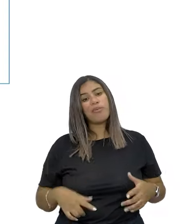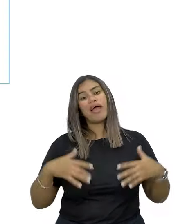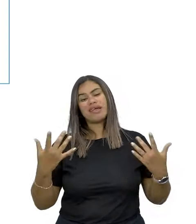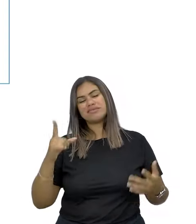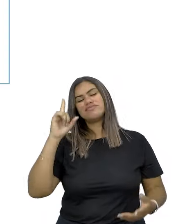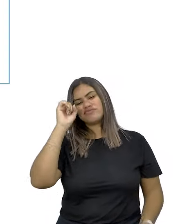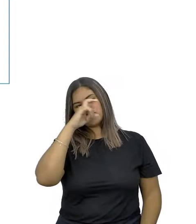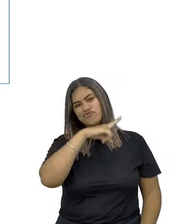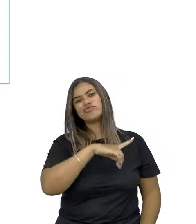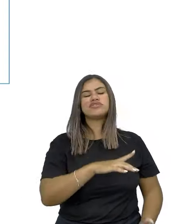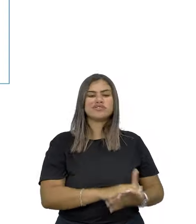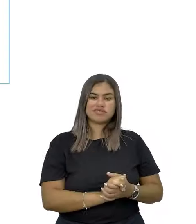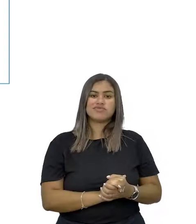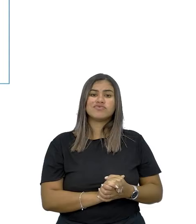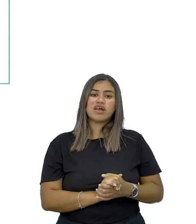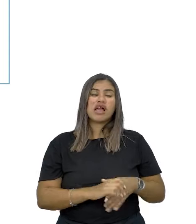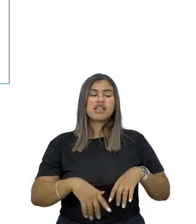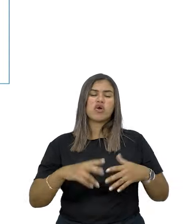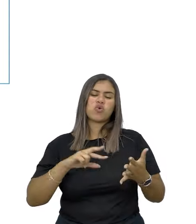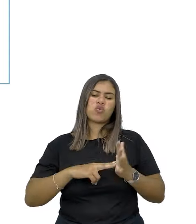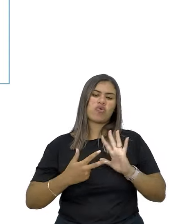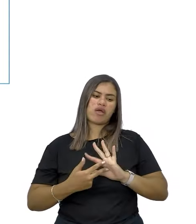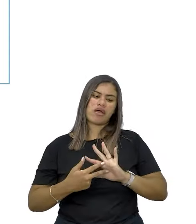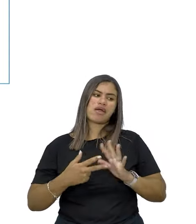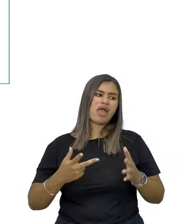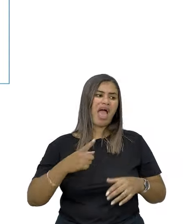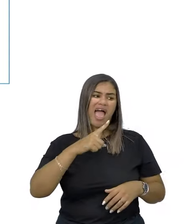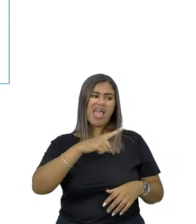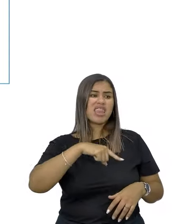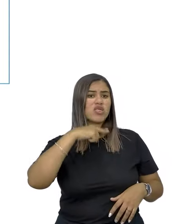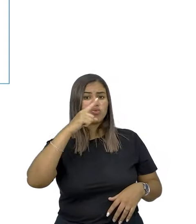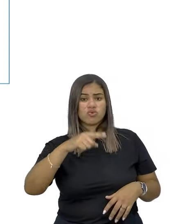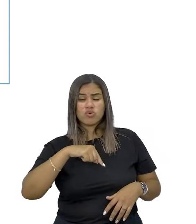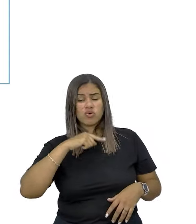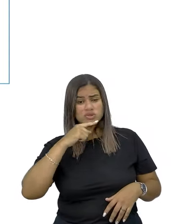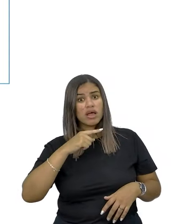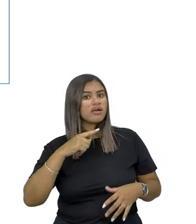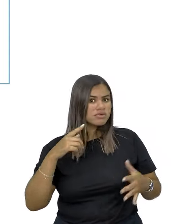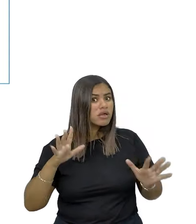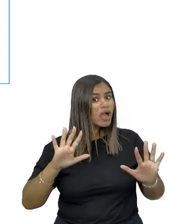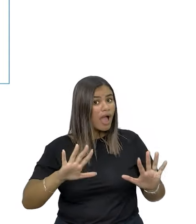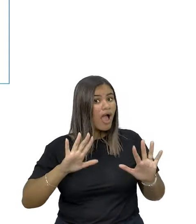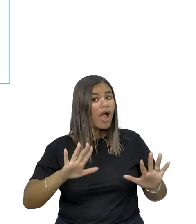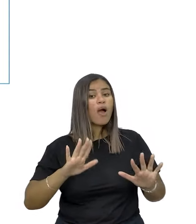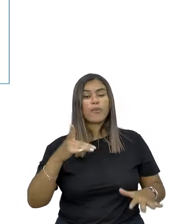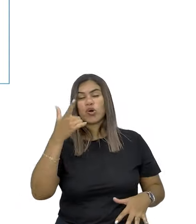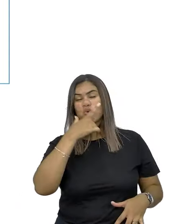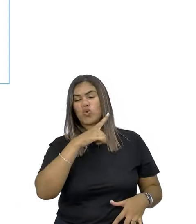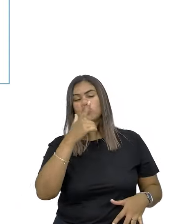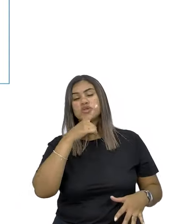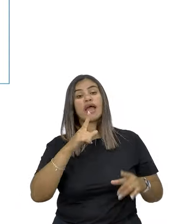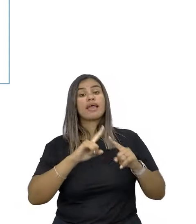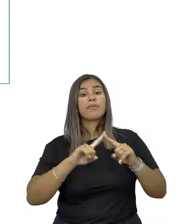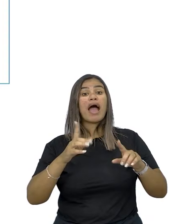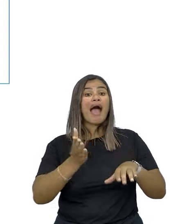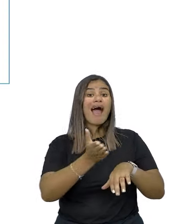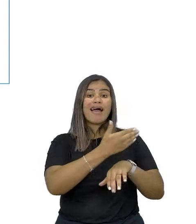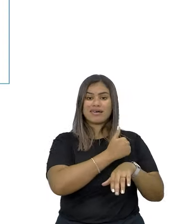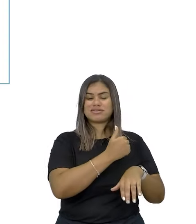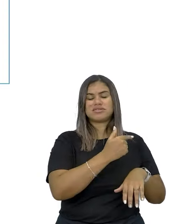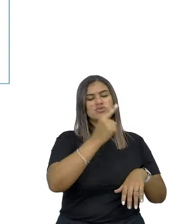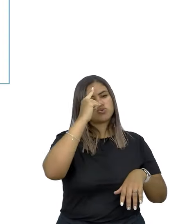é que ele não consegue fazer uma operação ou uma equaçãozinha do primeiro grau. Ele não tem o conteúdo pré-existente, que é o